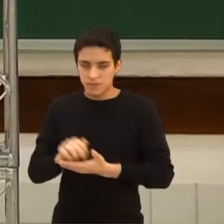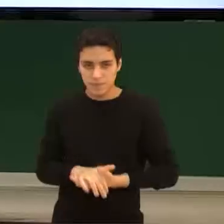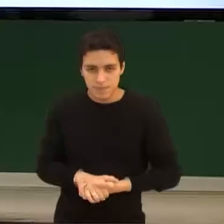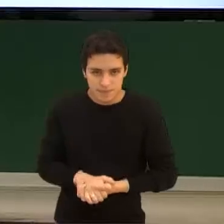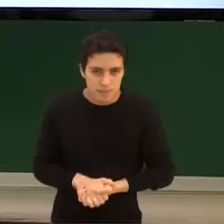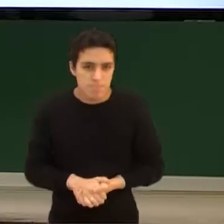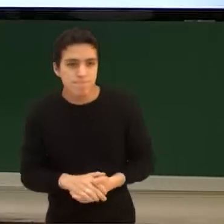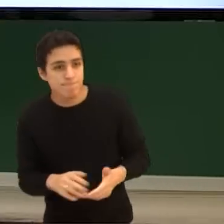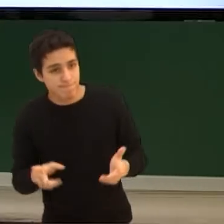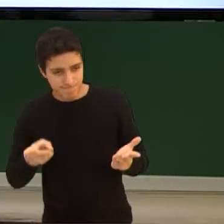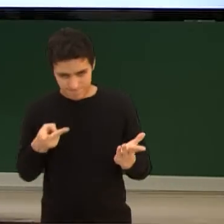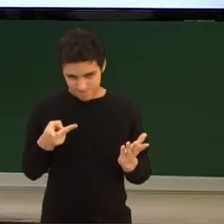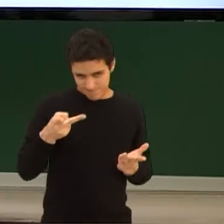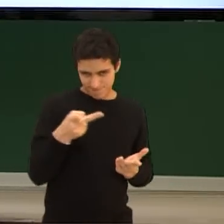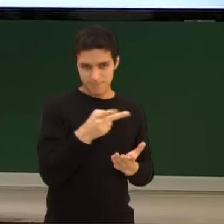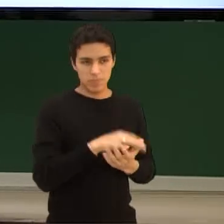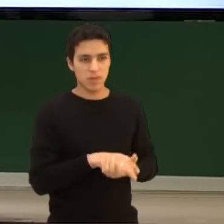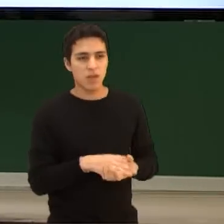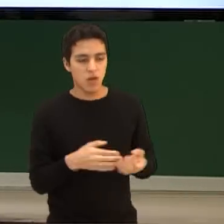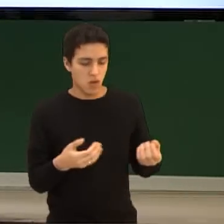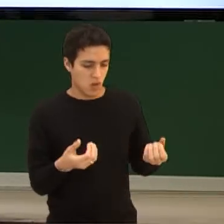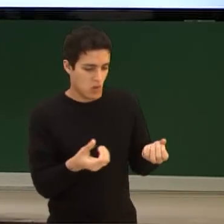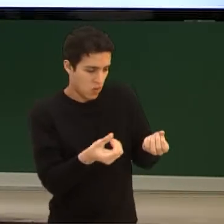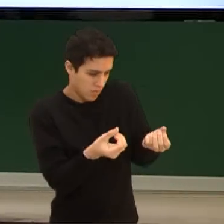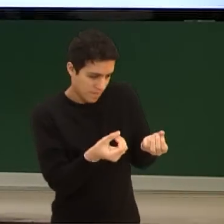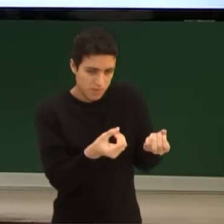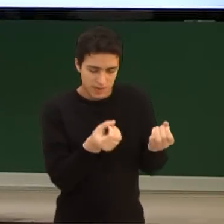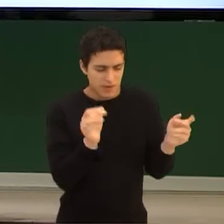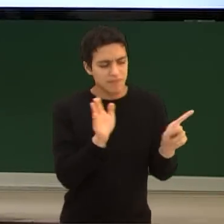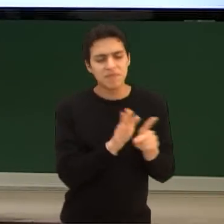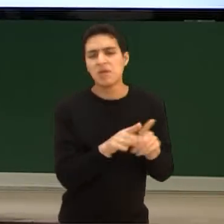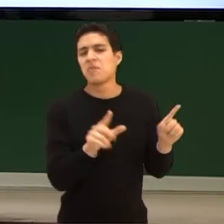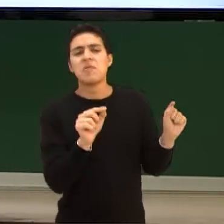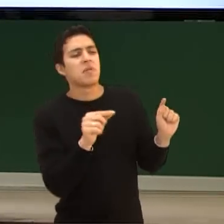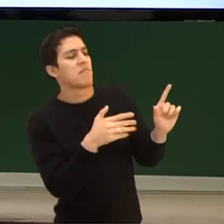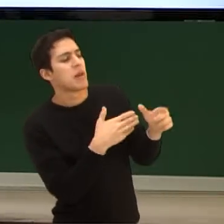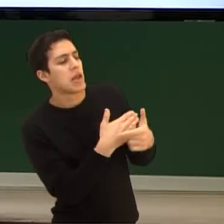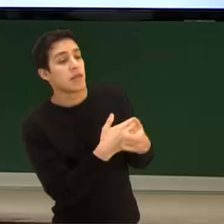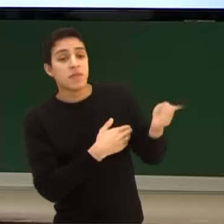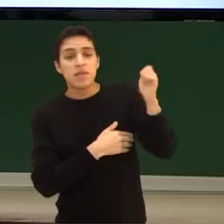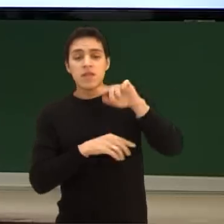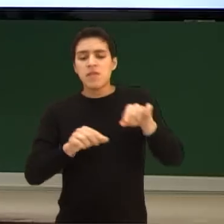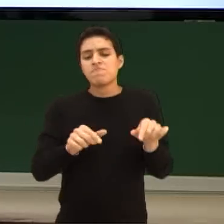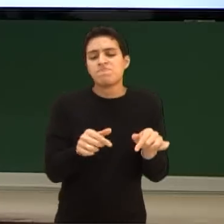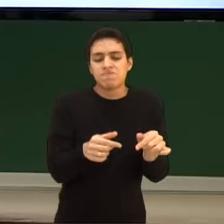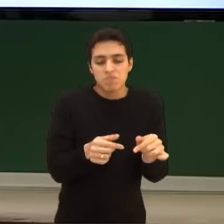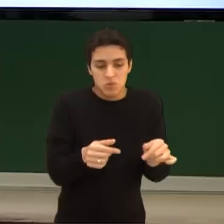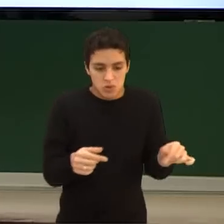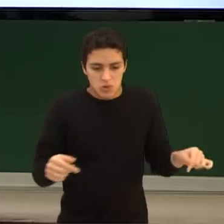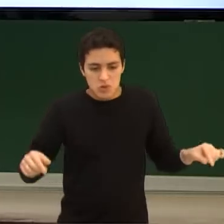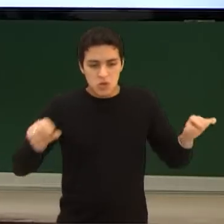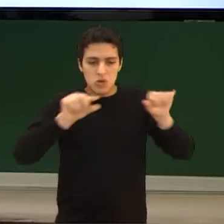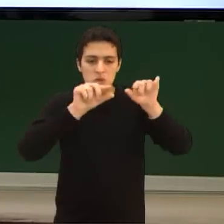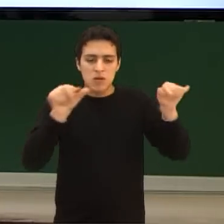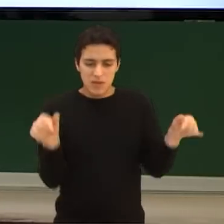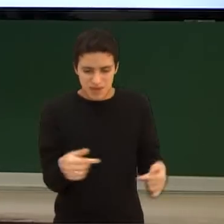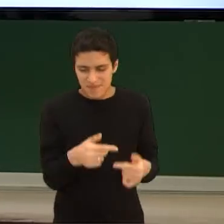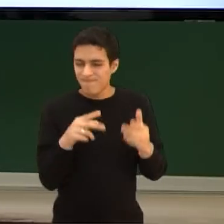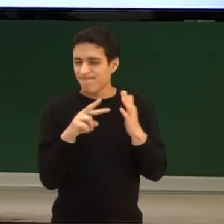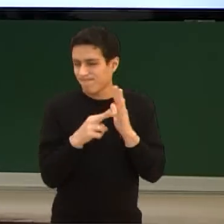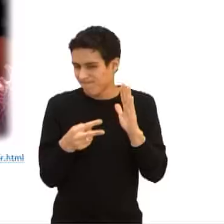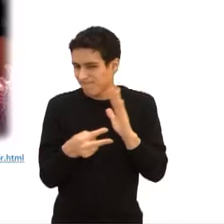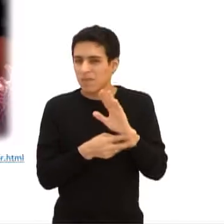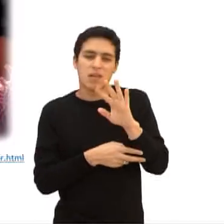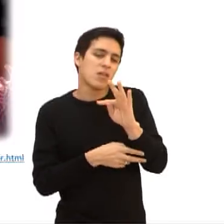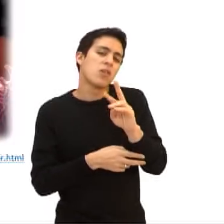Seguindo então, os ovários a gente já sabe, né, a função deles. Nós temos as tubas uterinas, que são aqueles canais